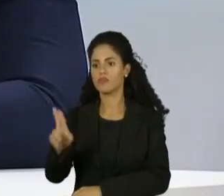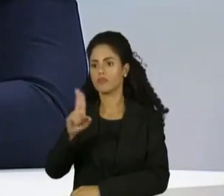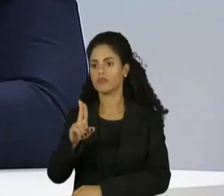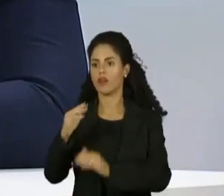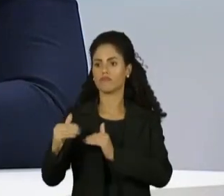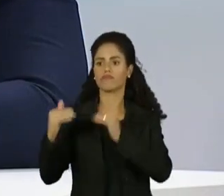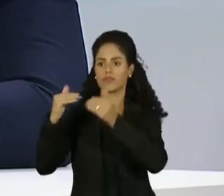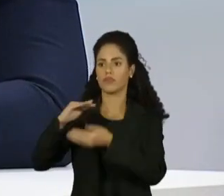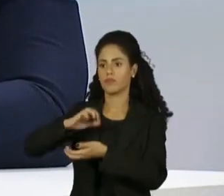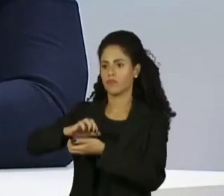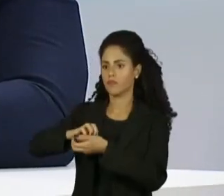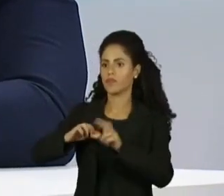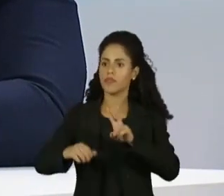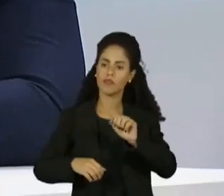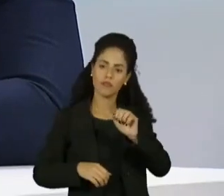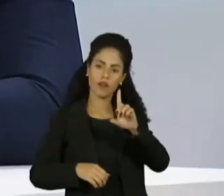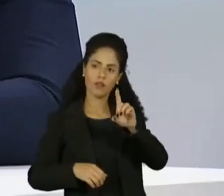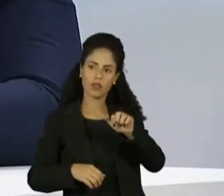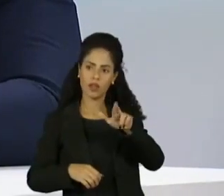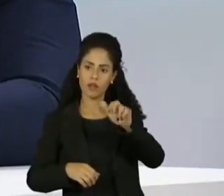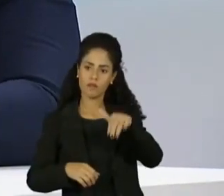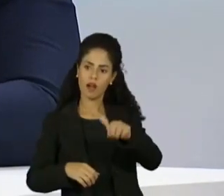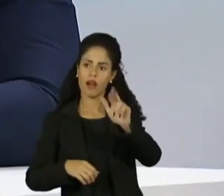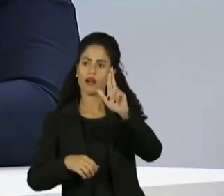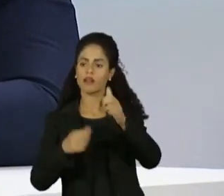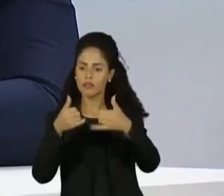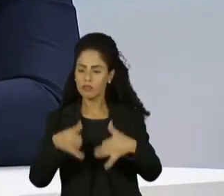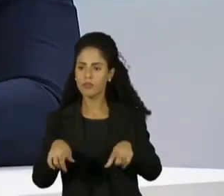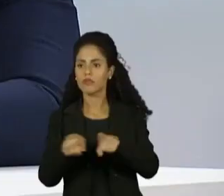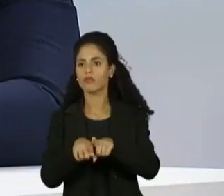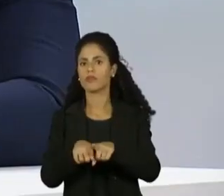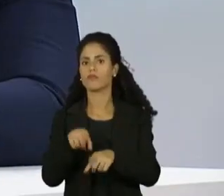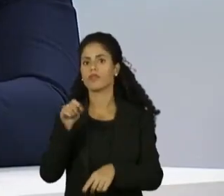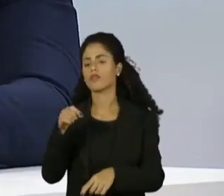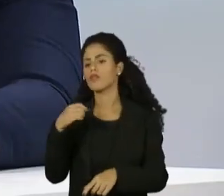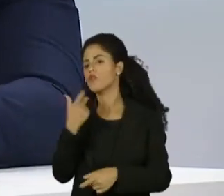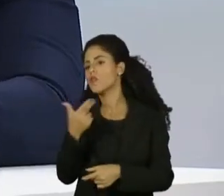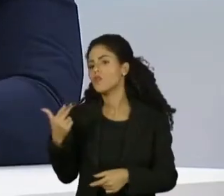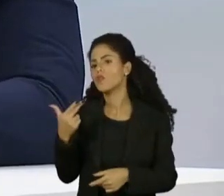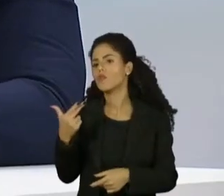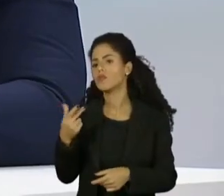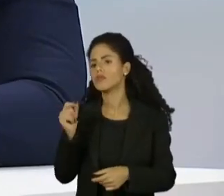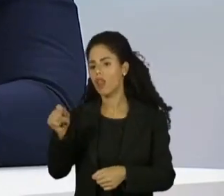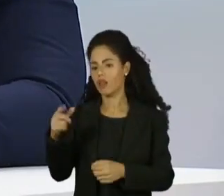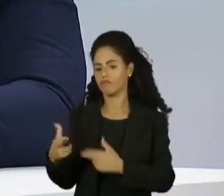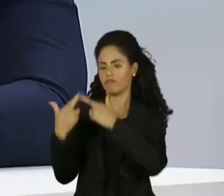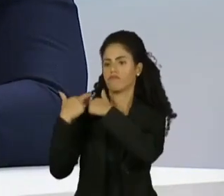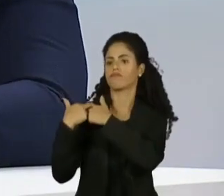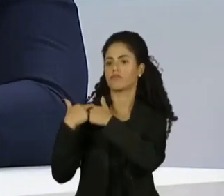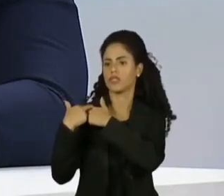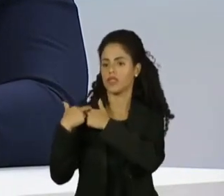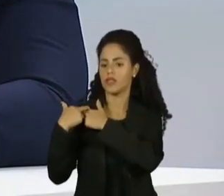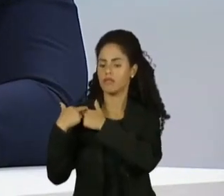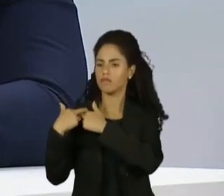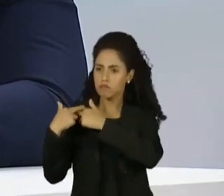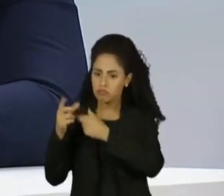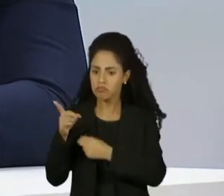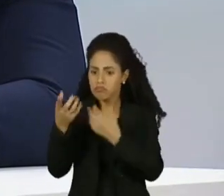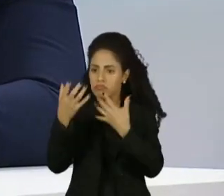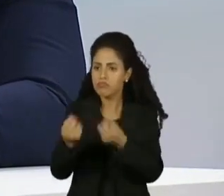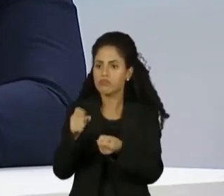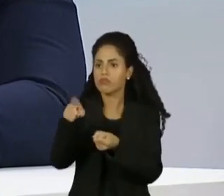Supremo, palavras do Valdemar da Costa Neto, e omisso em relação a um suposto papel carimbador que o Senado teria assumido